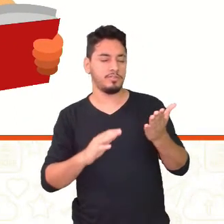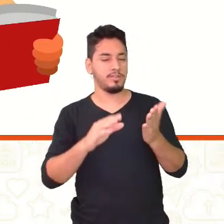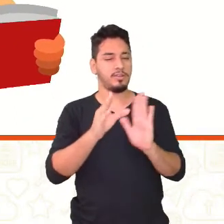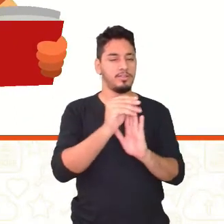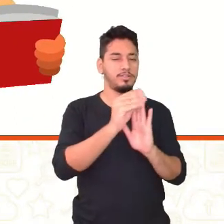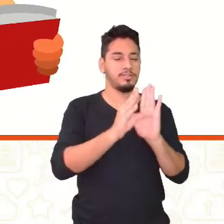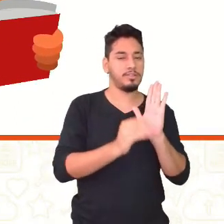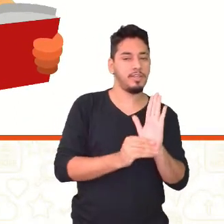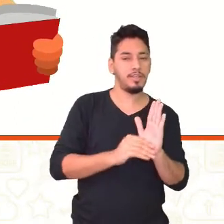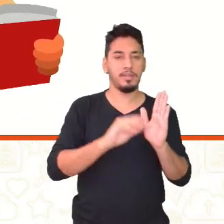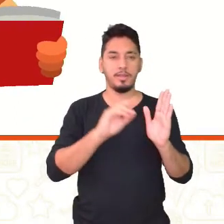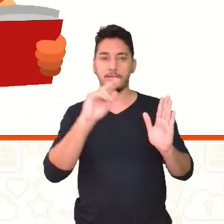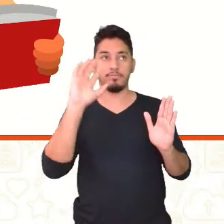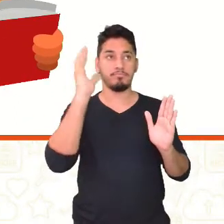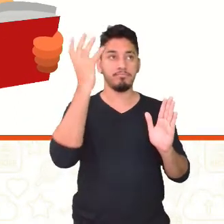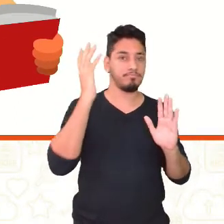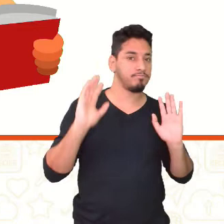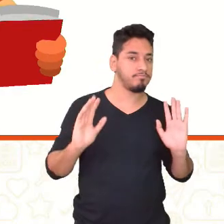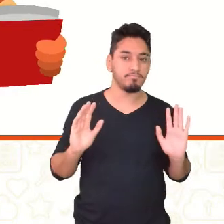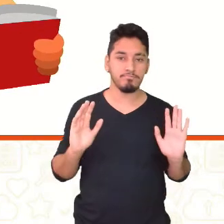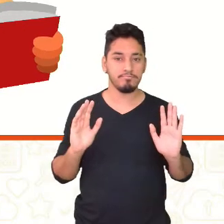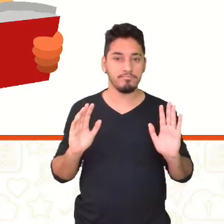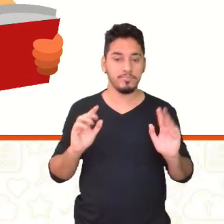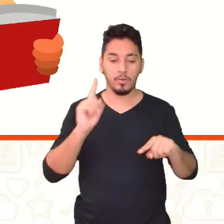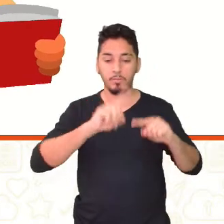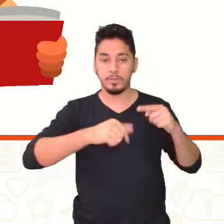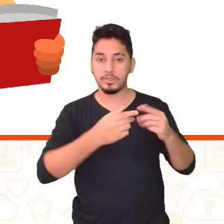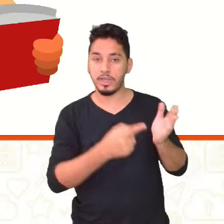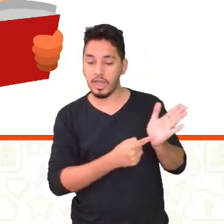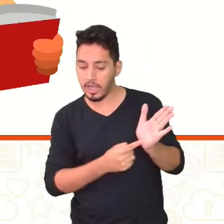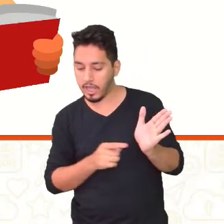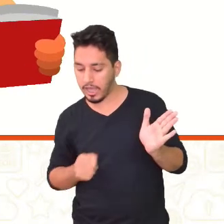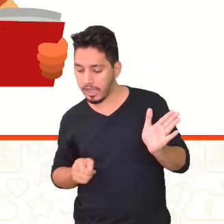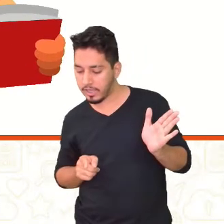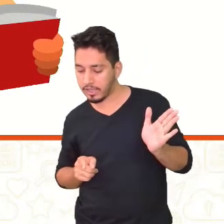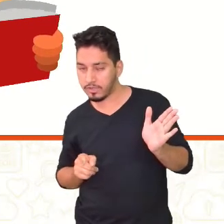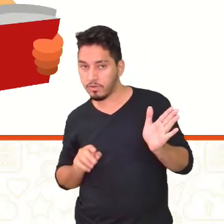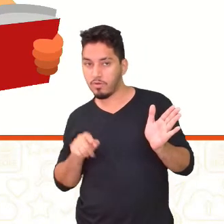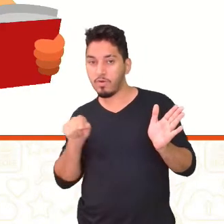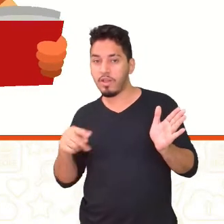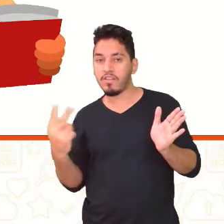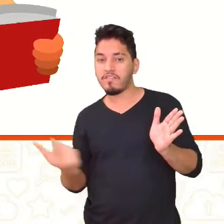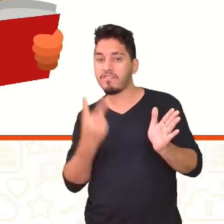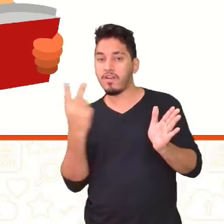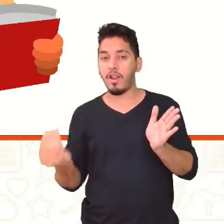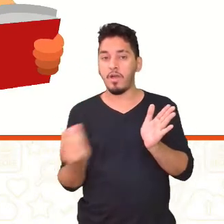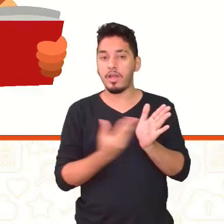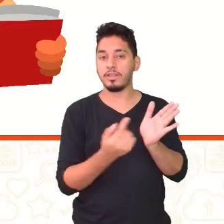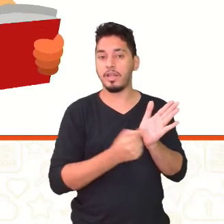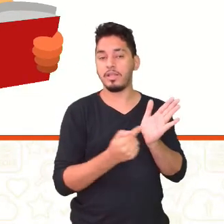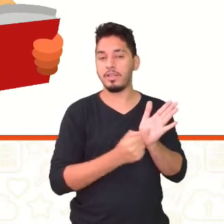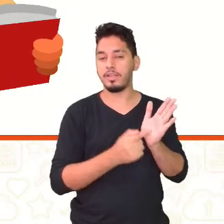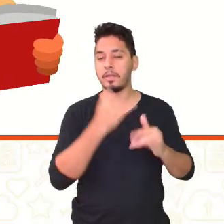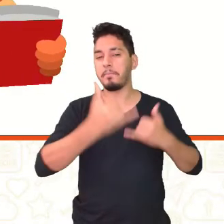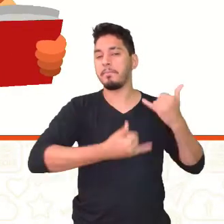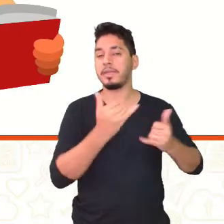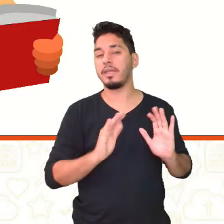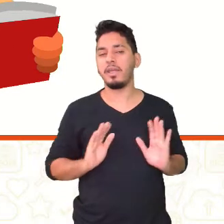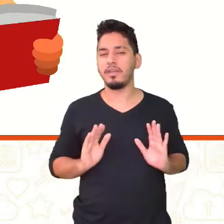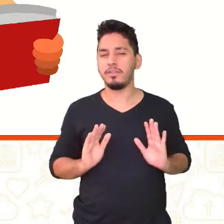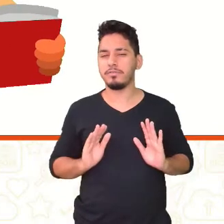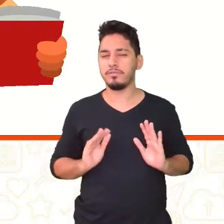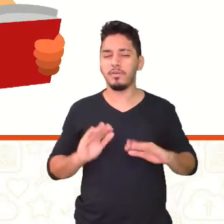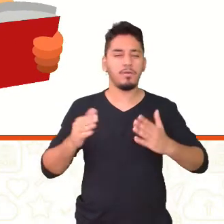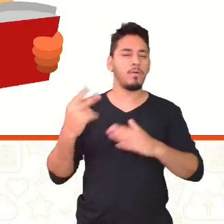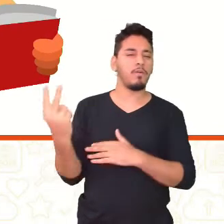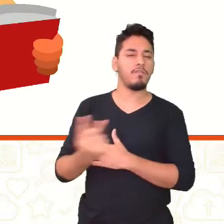em um determinado fenômeno, em um determinado objeto? Então, qual é o valor que ele atribui àquele brinquedo, por exemplo? Qual é o